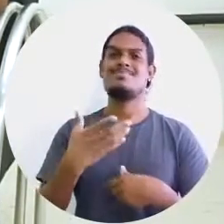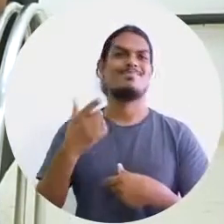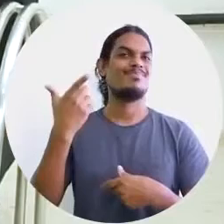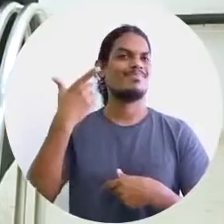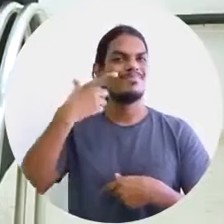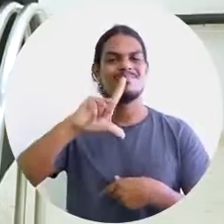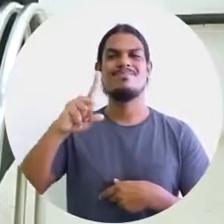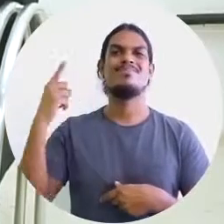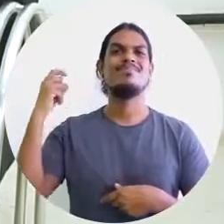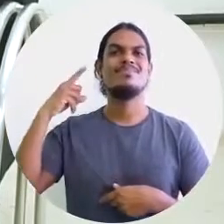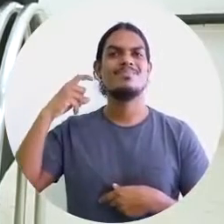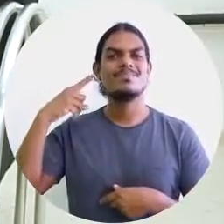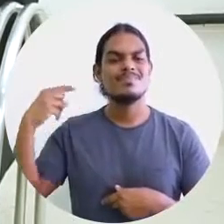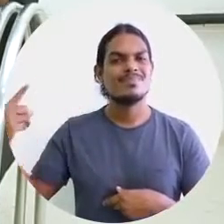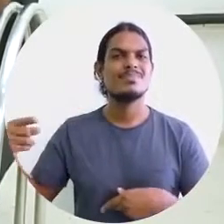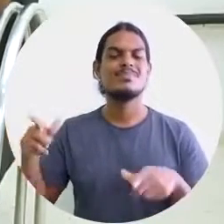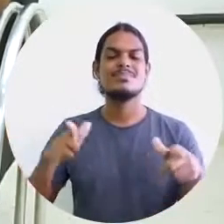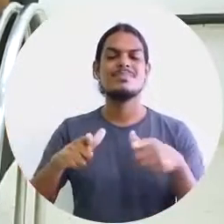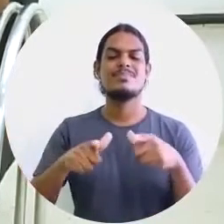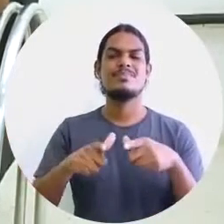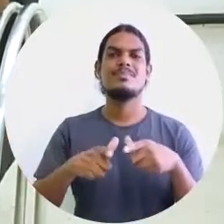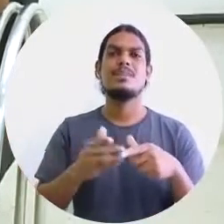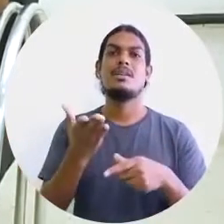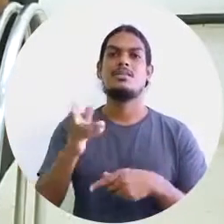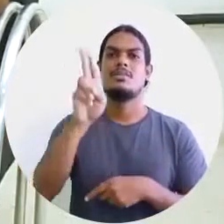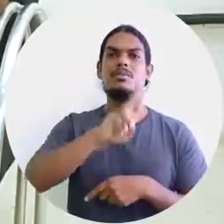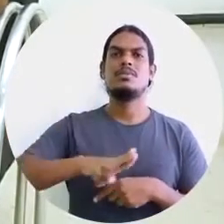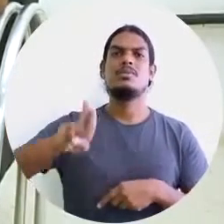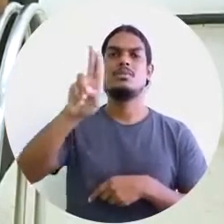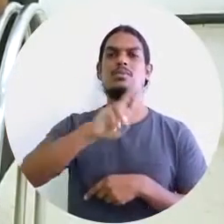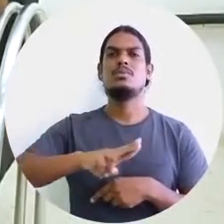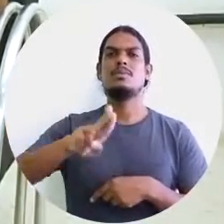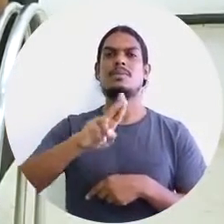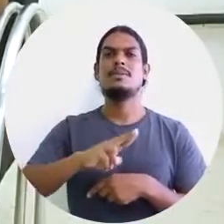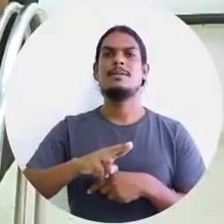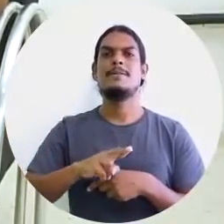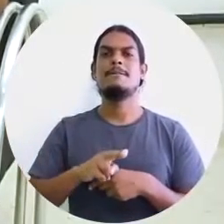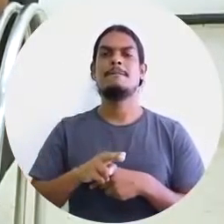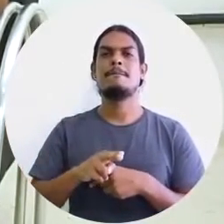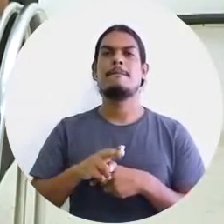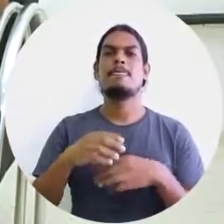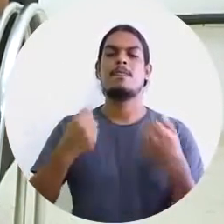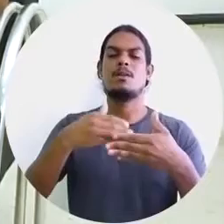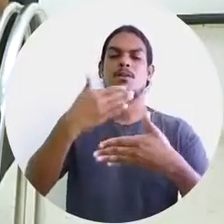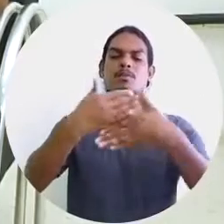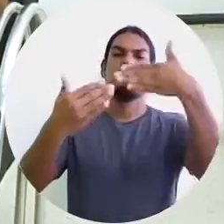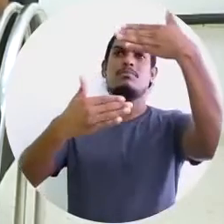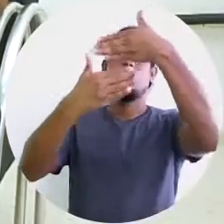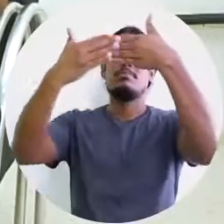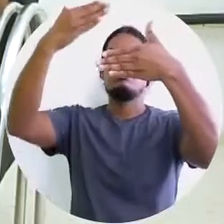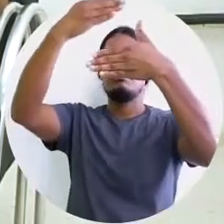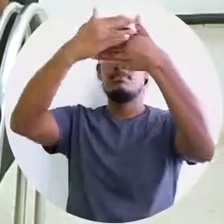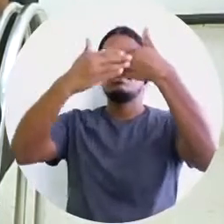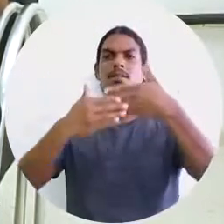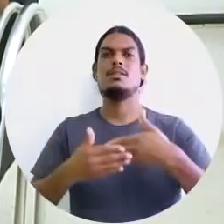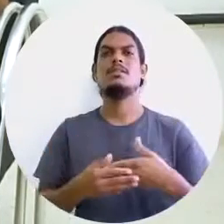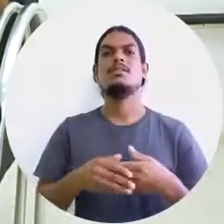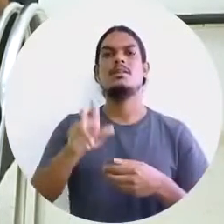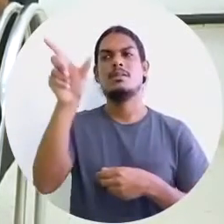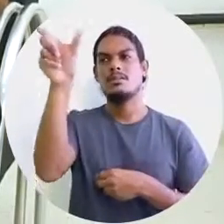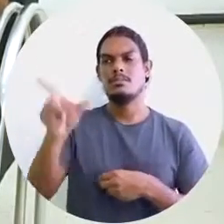for possível, você vai para a trajetória. Você pode fazer uma parede acústica para que o